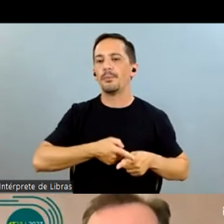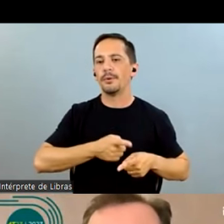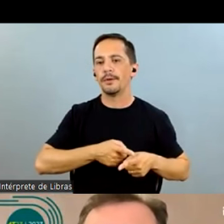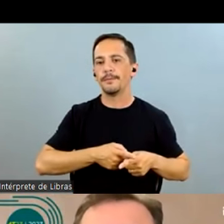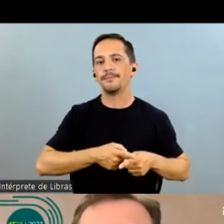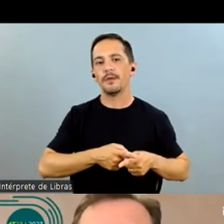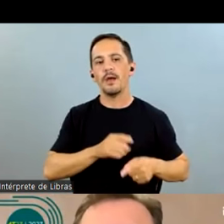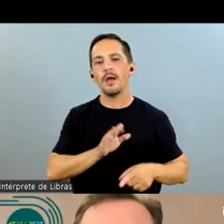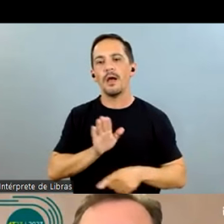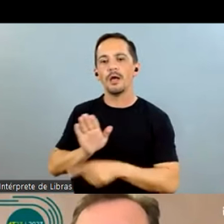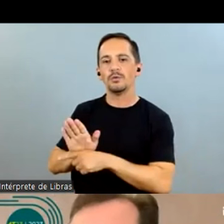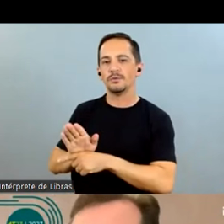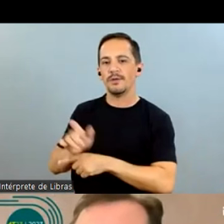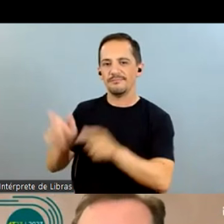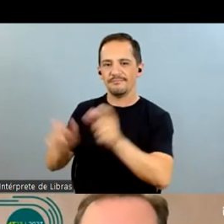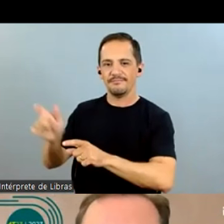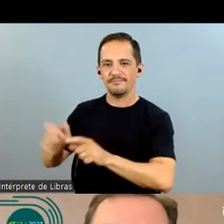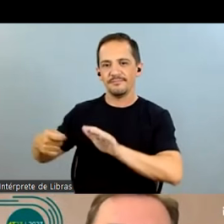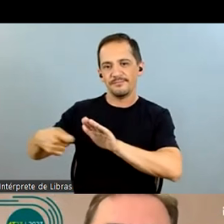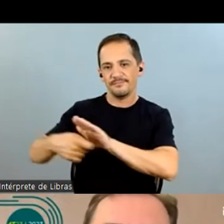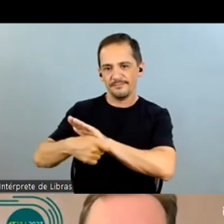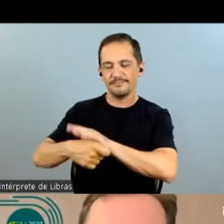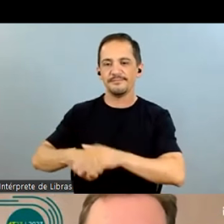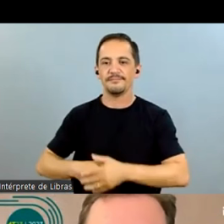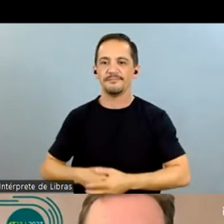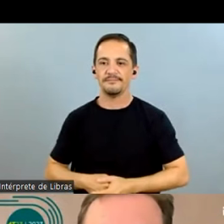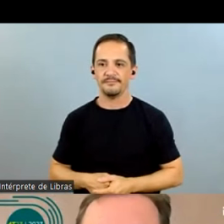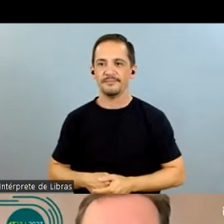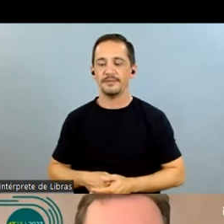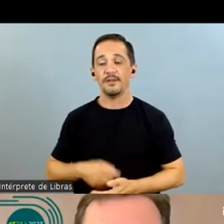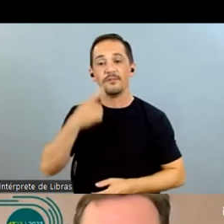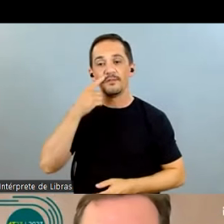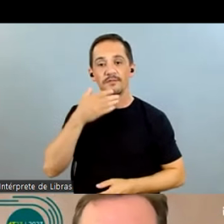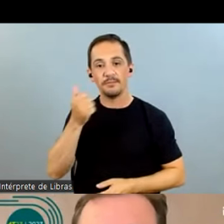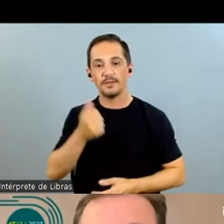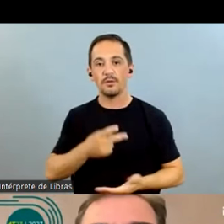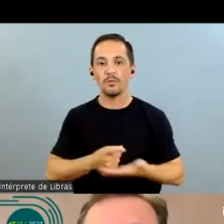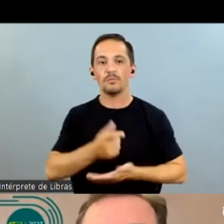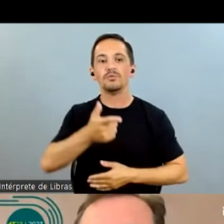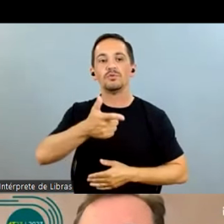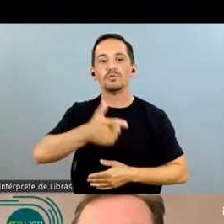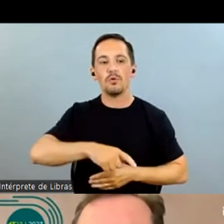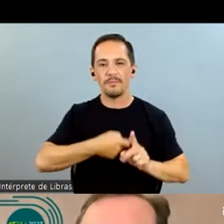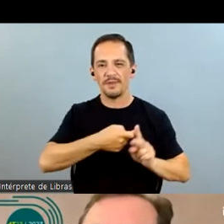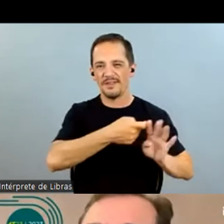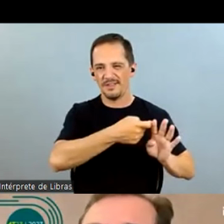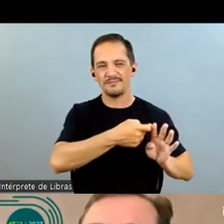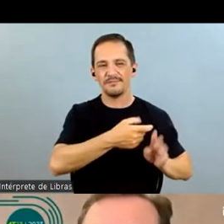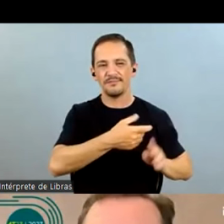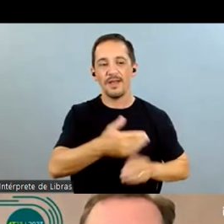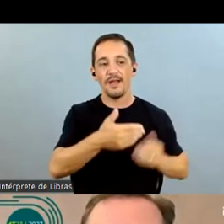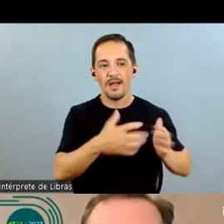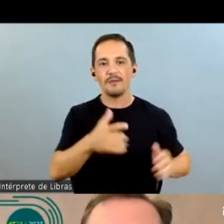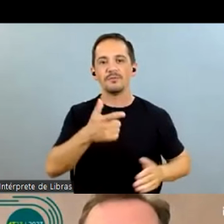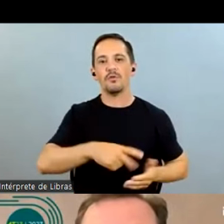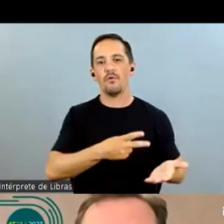atuais né Eh nós estamos avaliando o lançamento do novo programa de compra aí paraos próximos mêses a gente tem como como